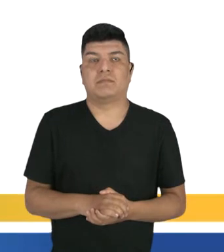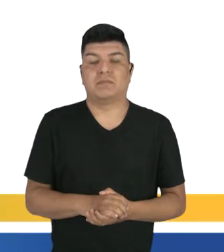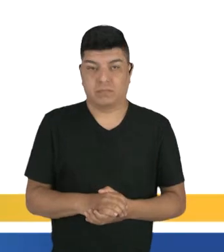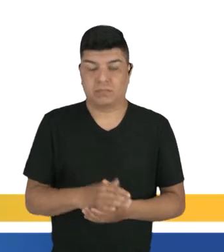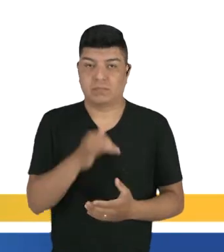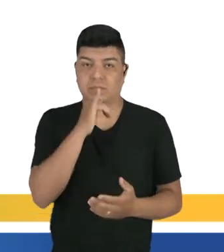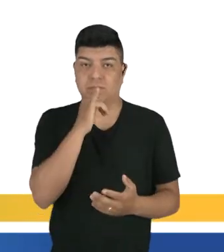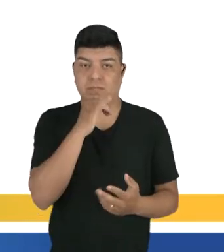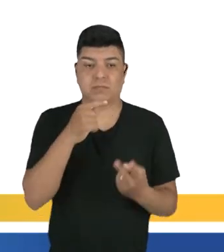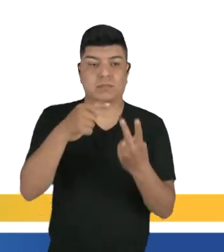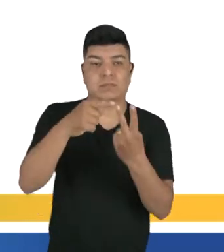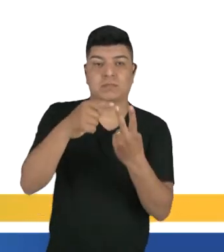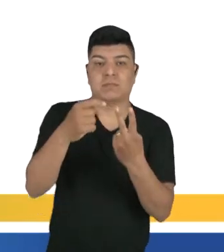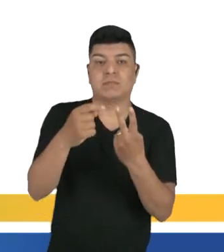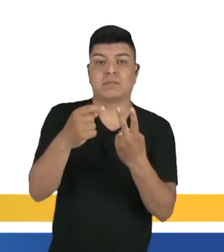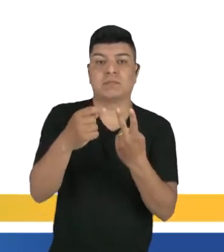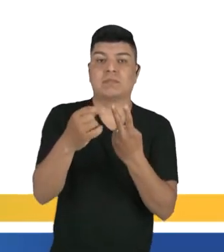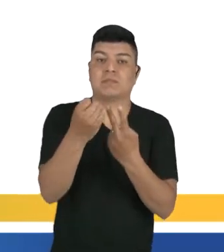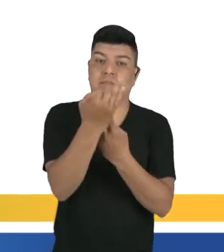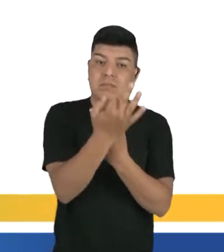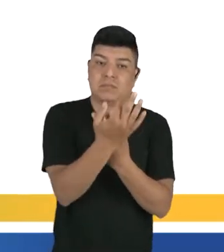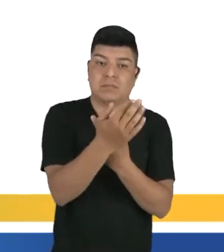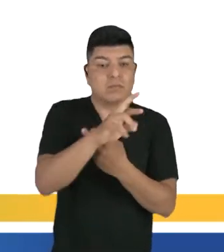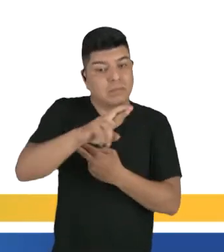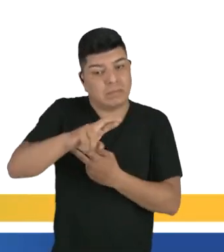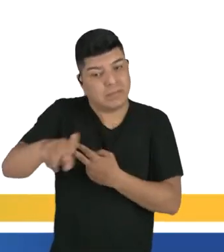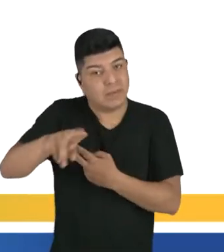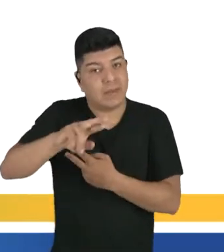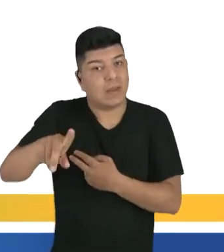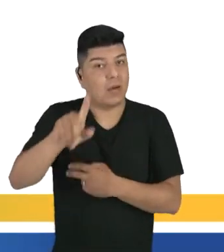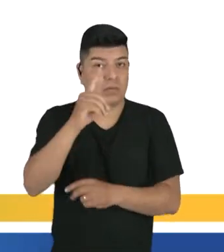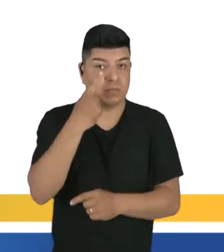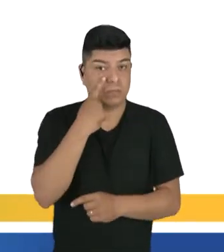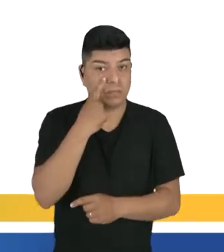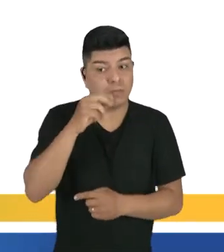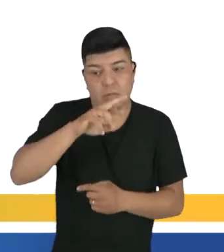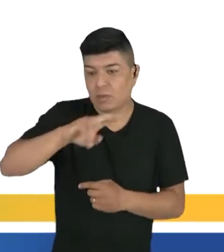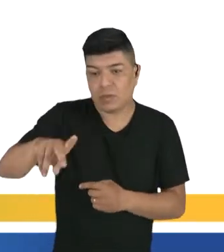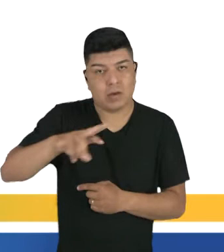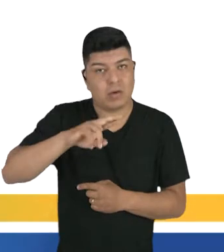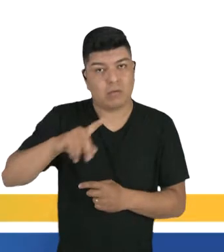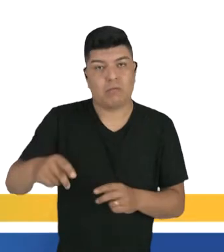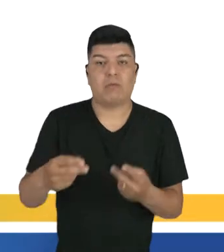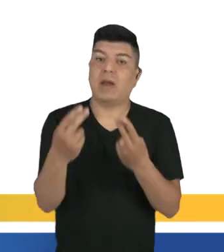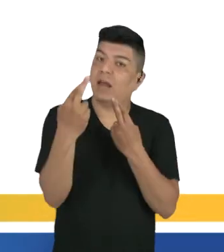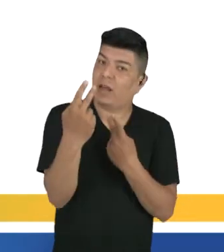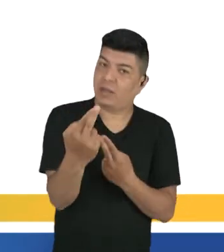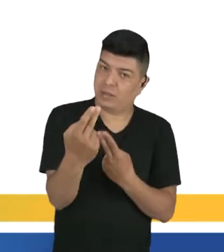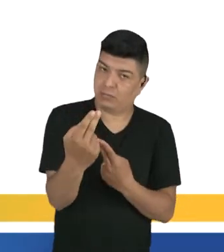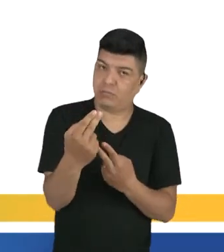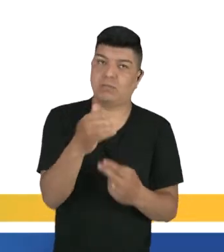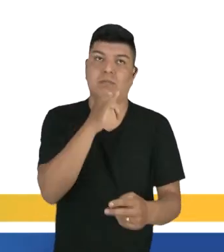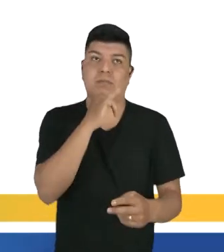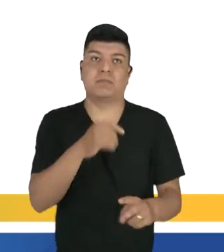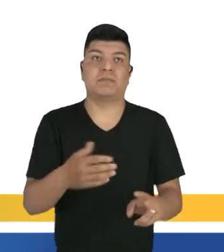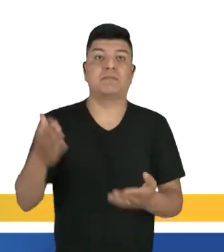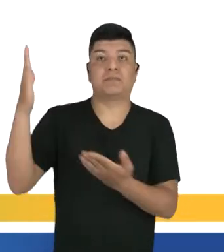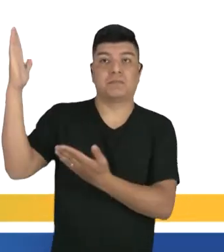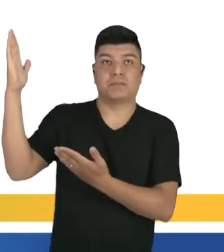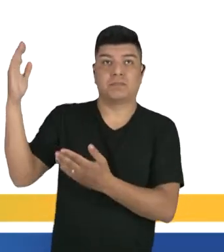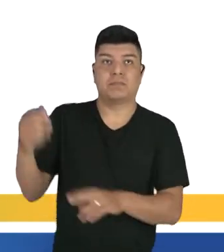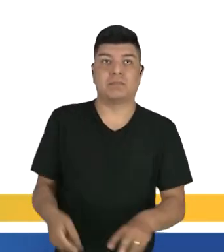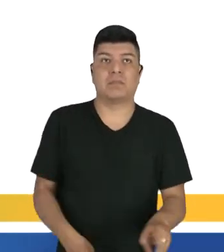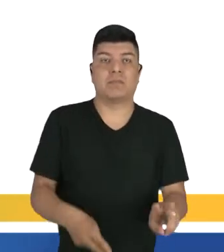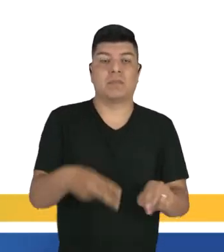Então vamos lá, exemplos de radicais que não são semelhantes, presta atenção, não são semelhantes entre si. Então, no primeiro caso, nós